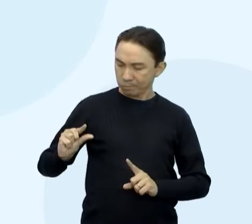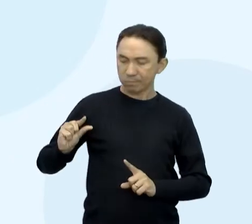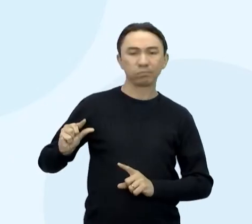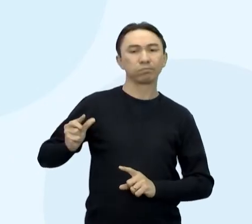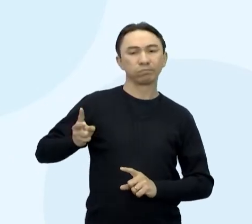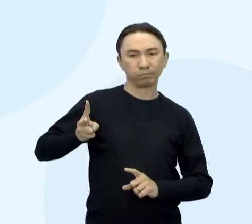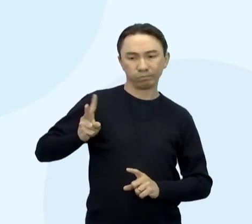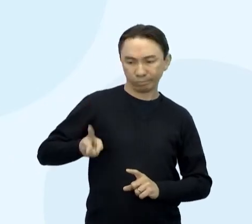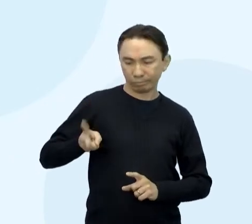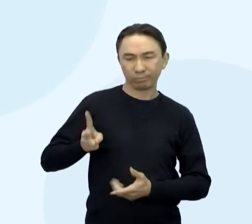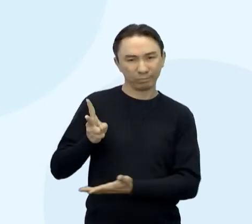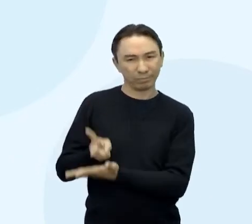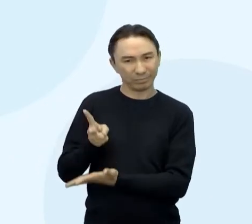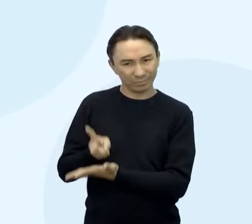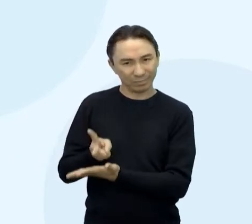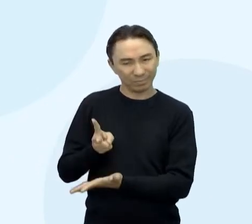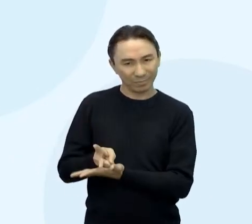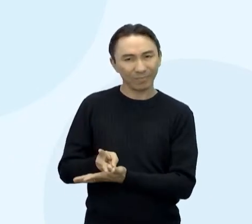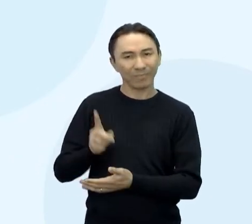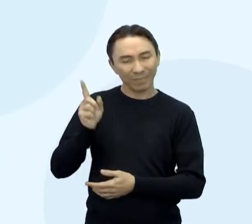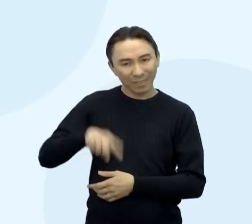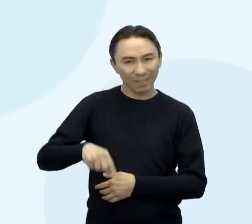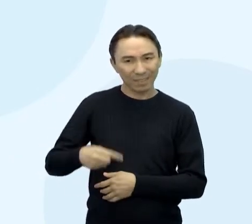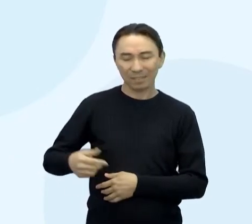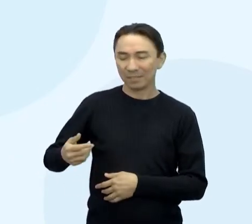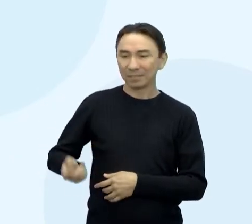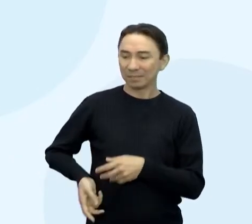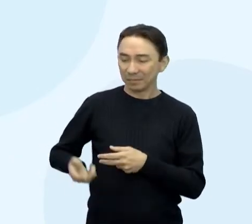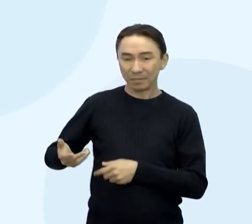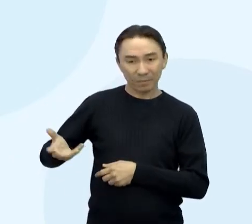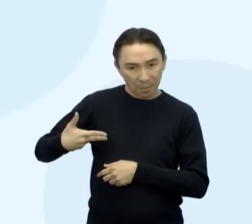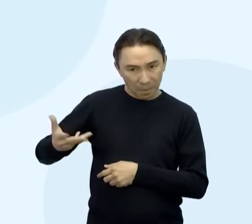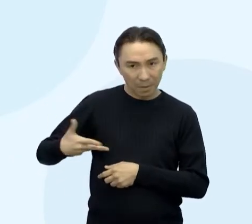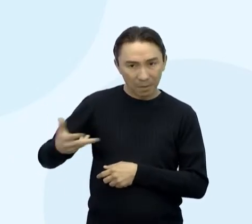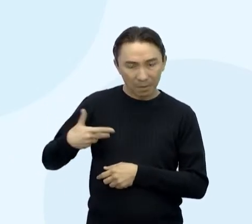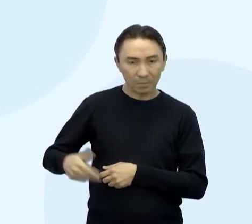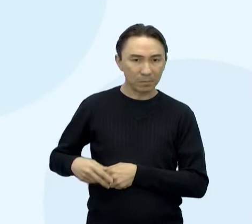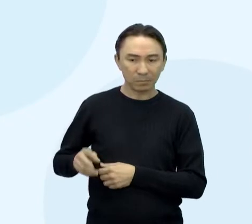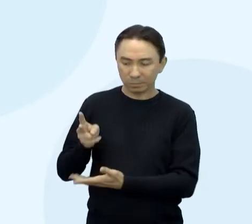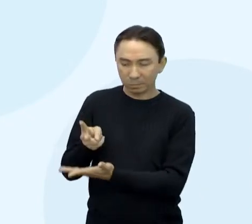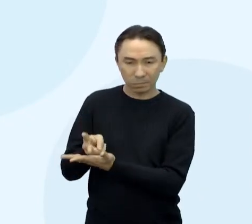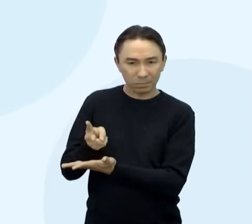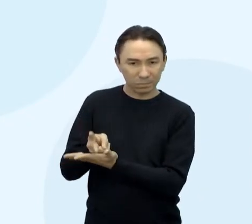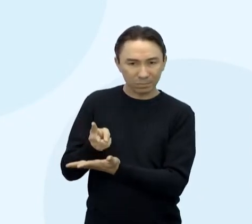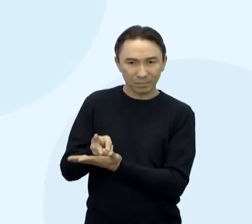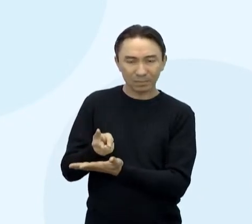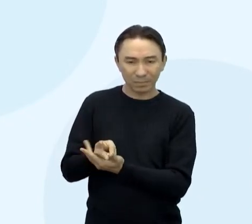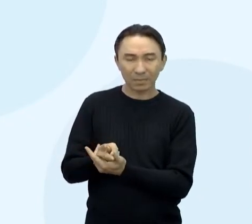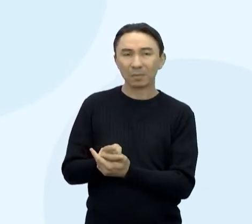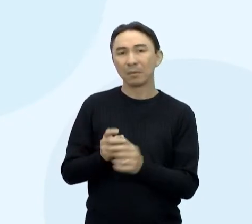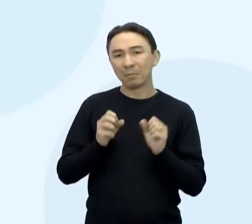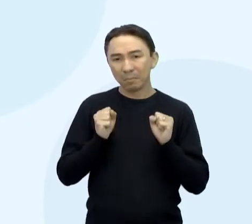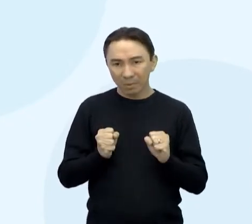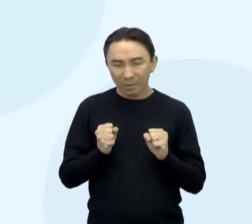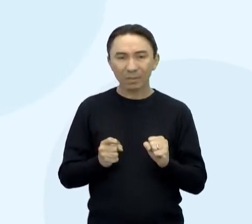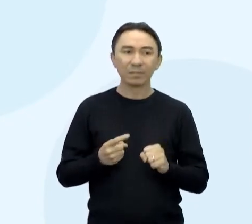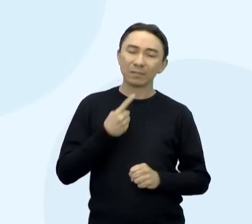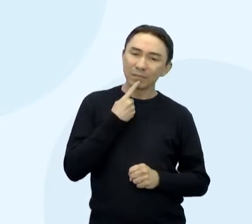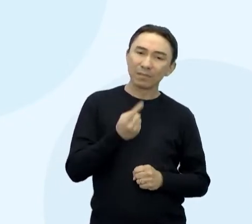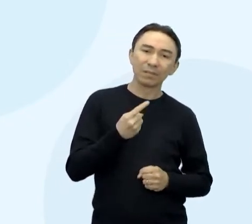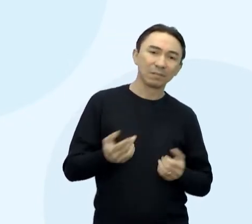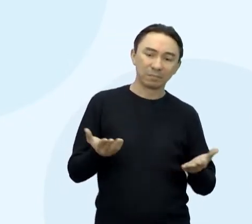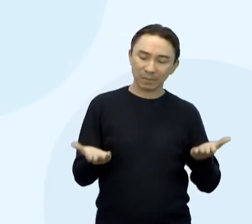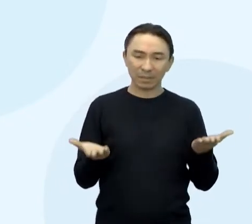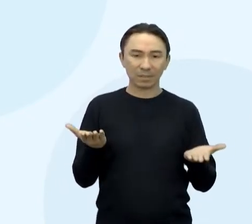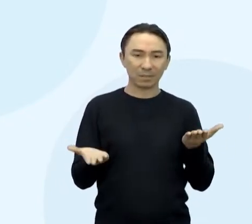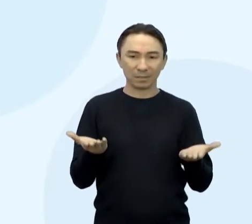movimento retilíneo e uniforme, nós podemos dizer que ele está em equilíbrio. Ele está sujeito à primeira lei de